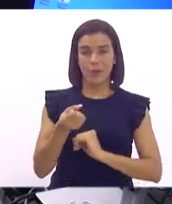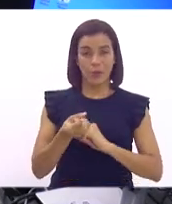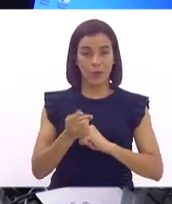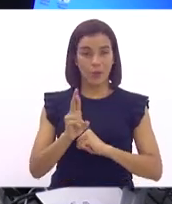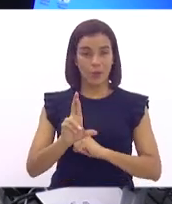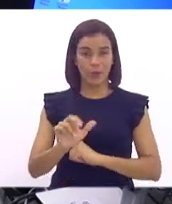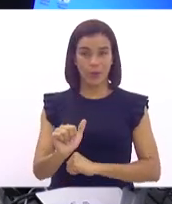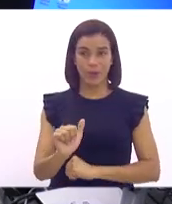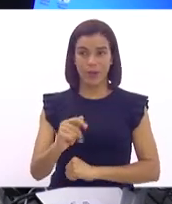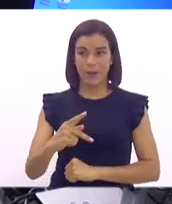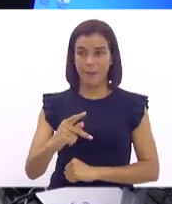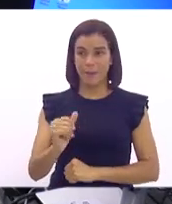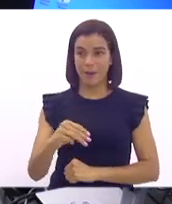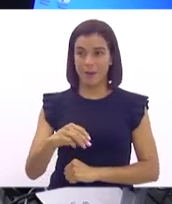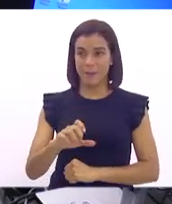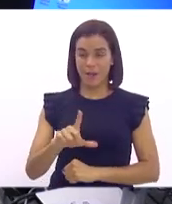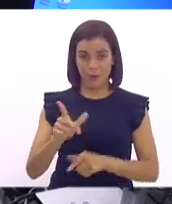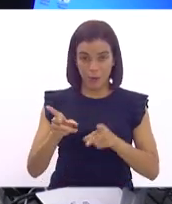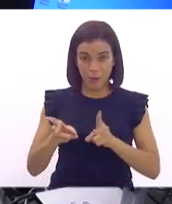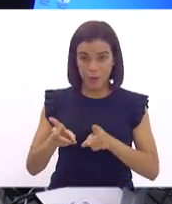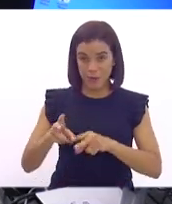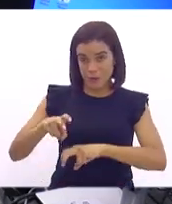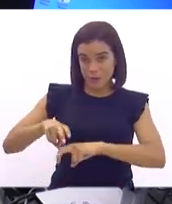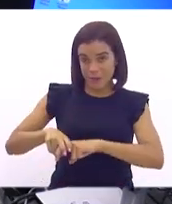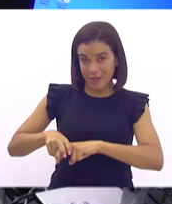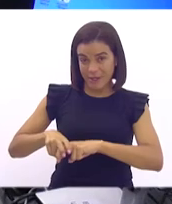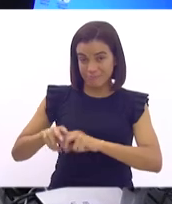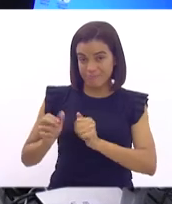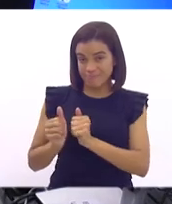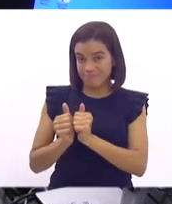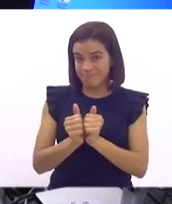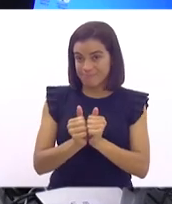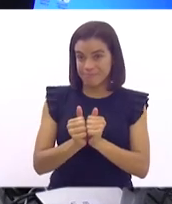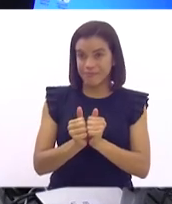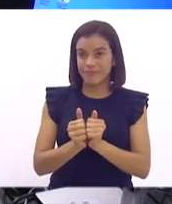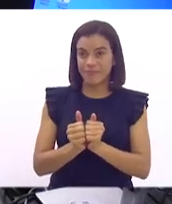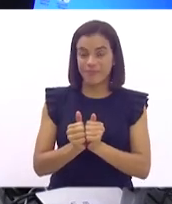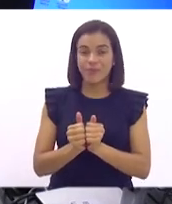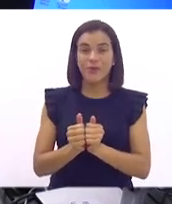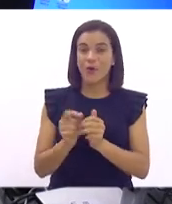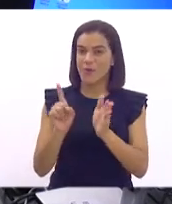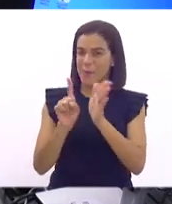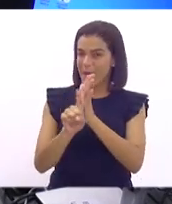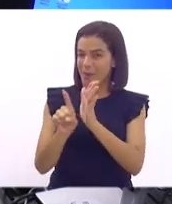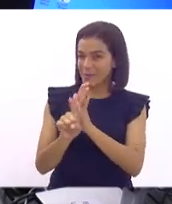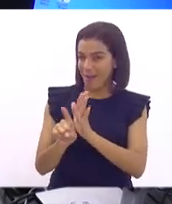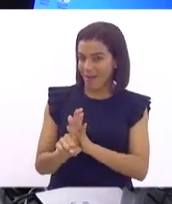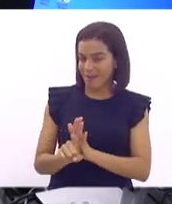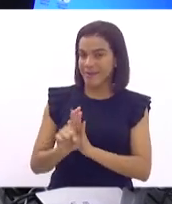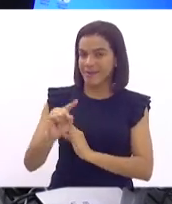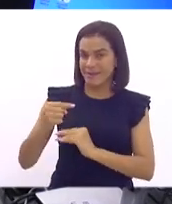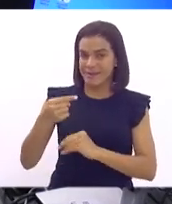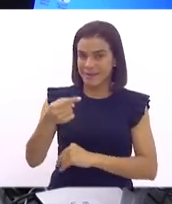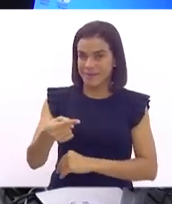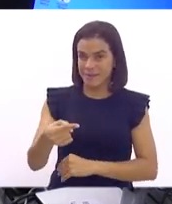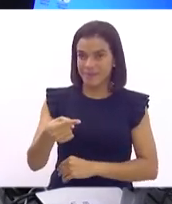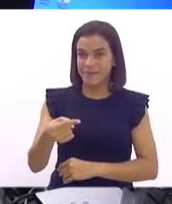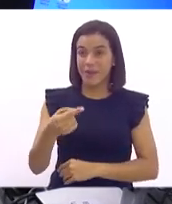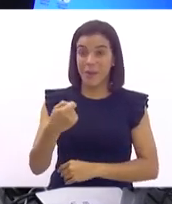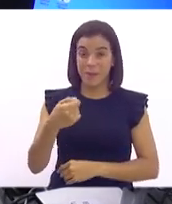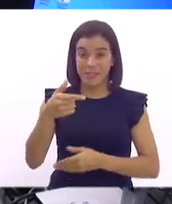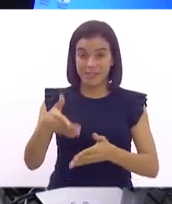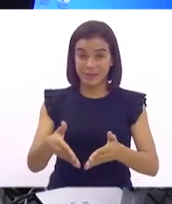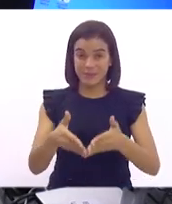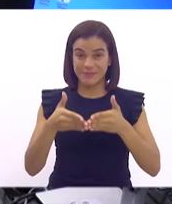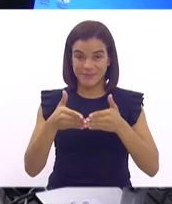fica conosco. Sim. Então, eu vou fazer um combo de perguntas depois. Vou ter que me ausentar, vou lá